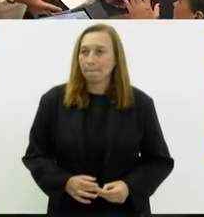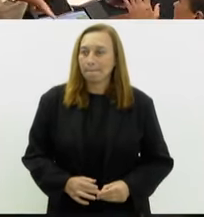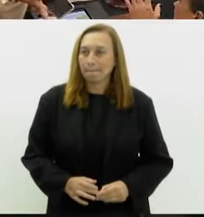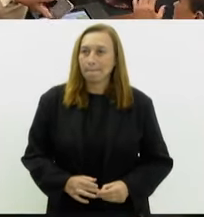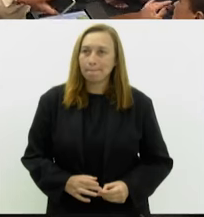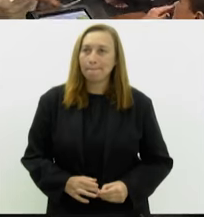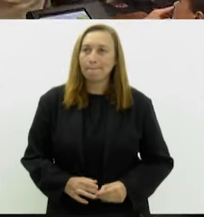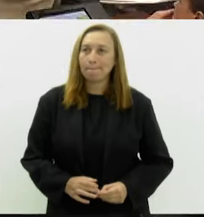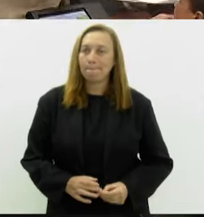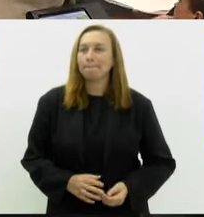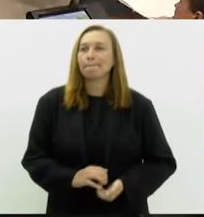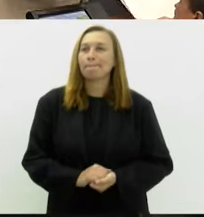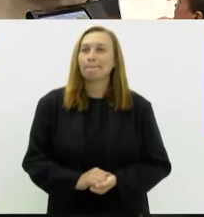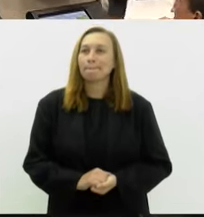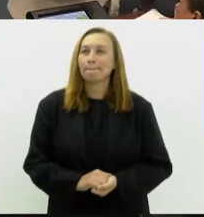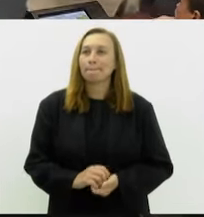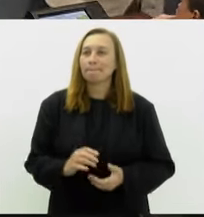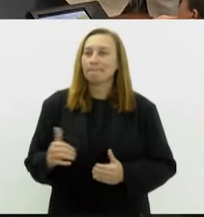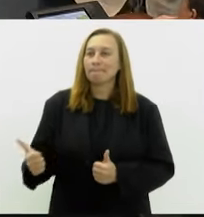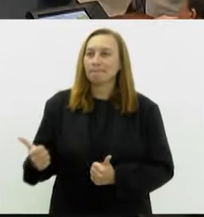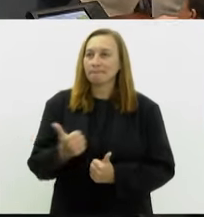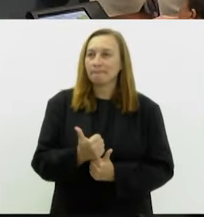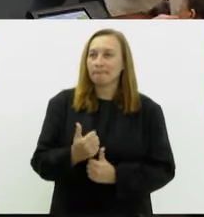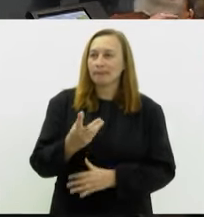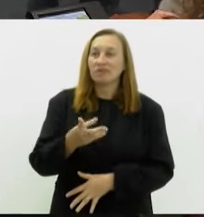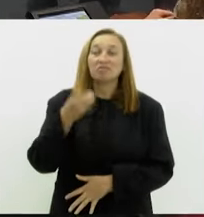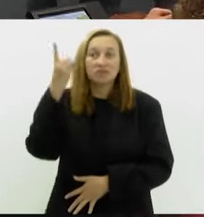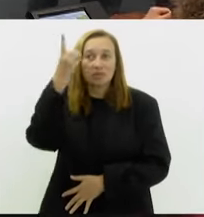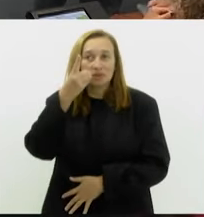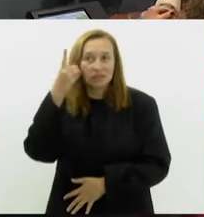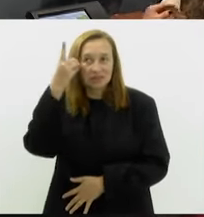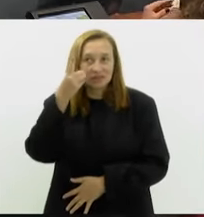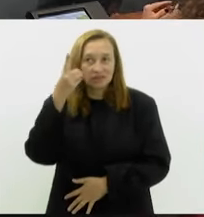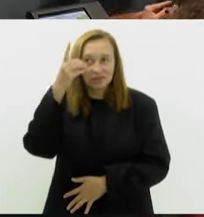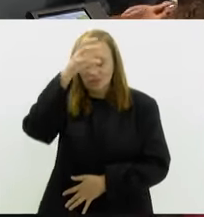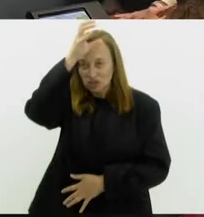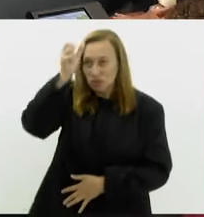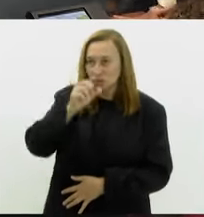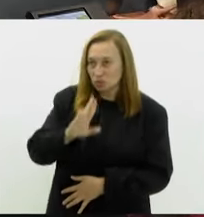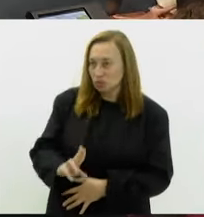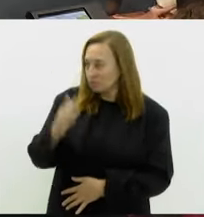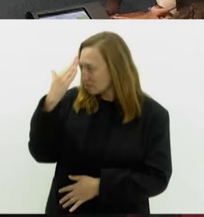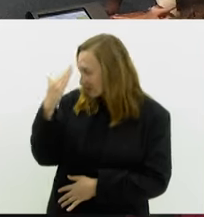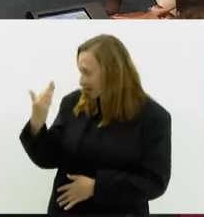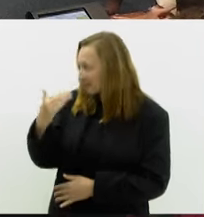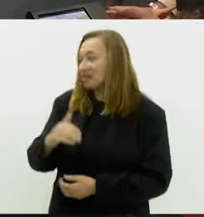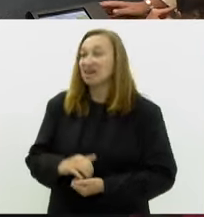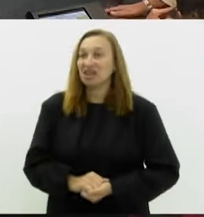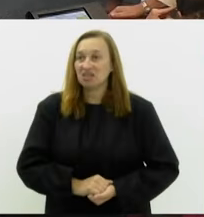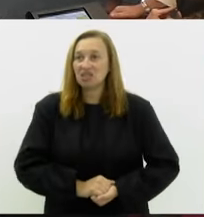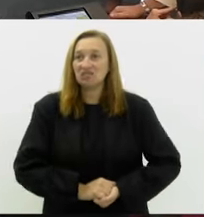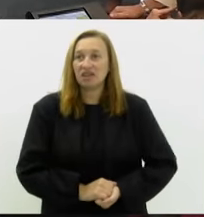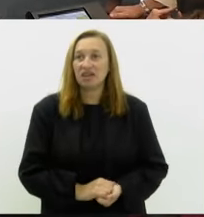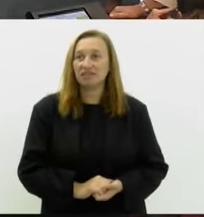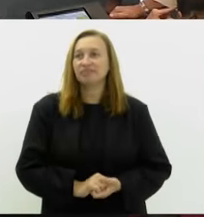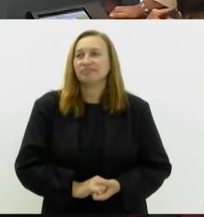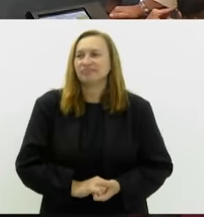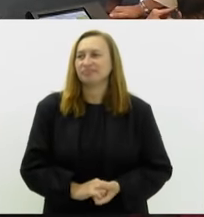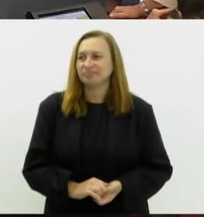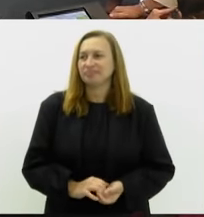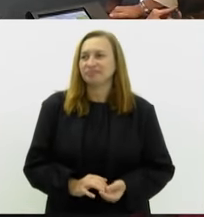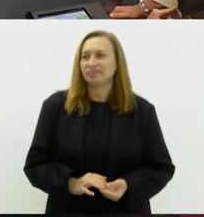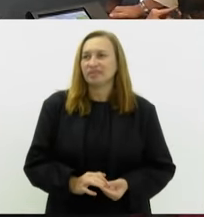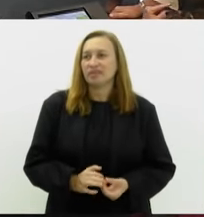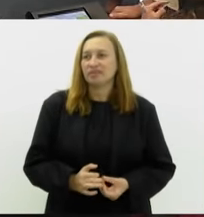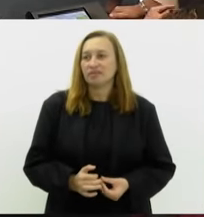Boa tarde, vou passar aqui para a nobre deputada Tia Ju aqui me substituir. Obrigado, Tia Ju. É nesse daqui agora, Tia Ju. Está